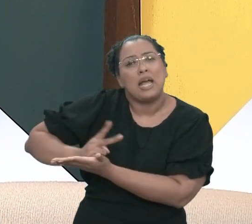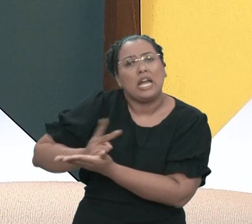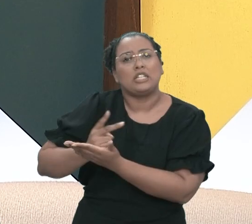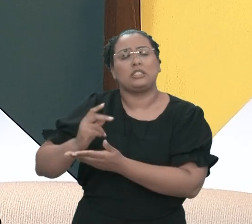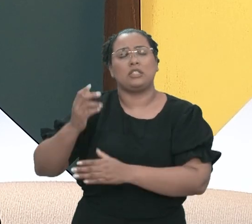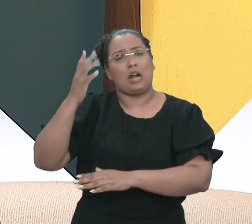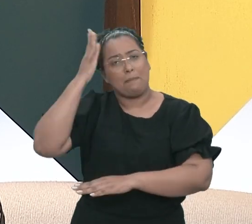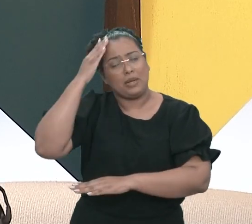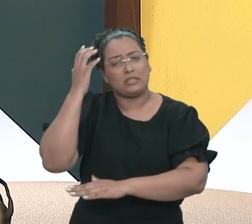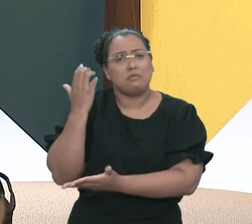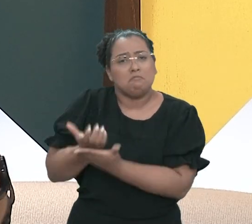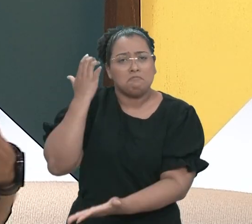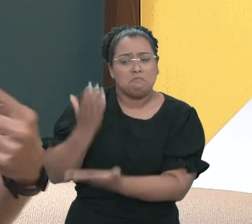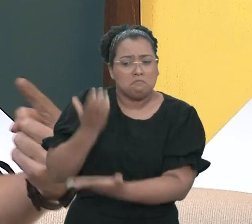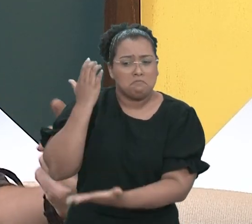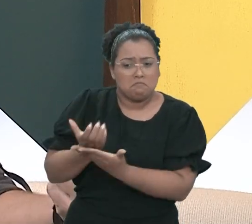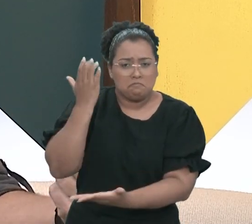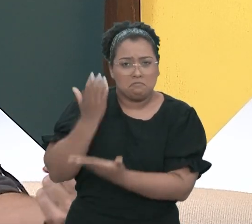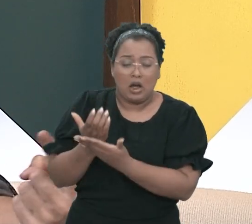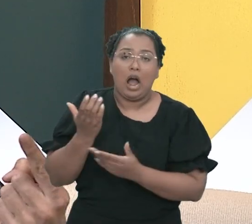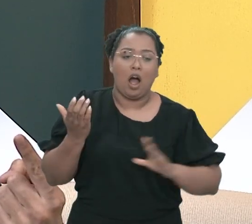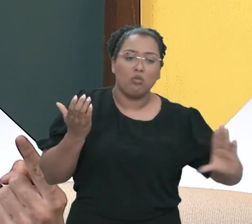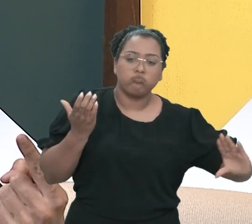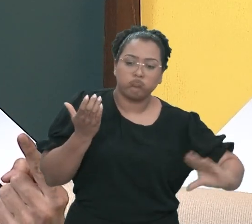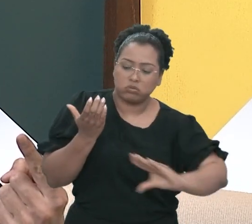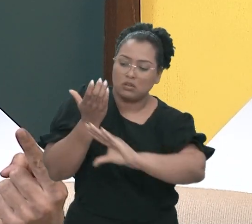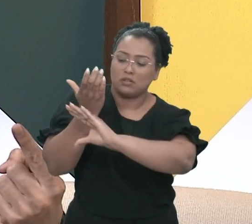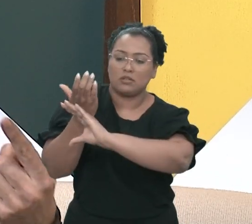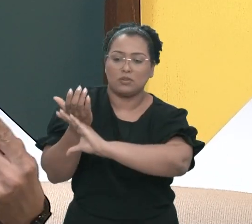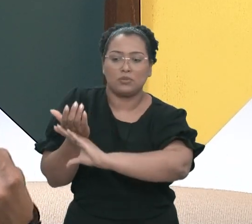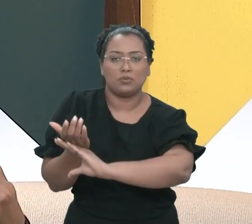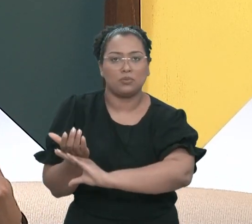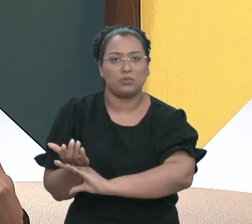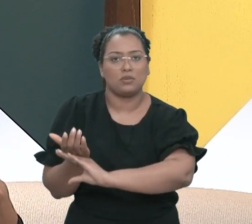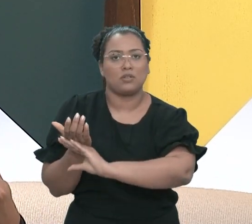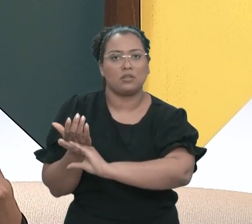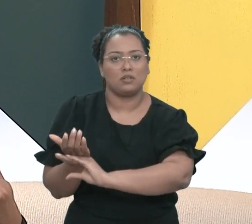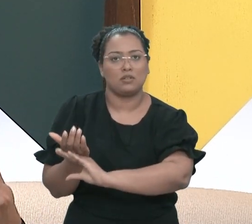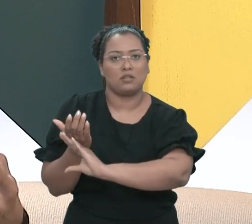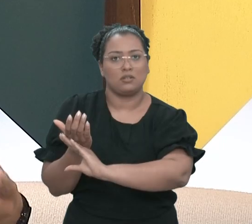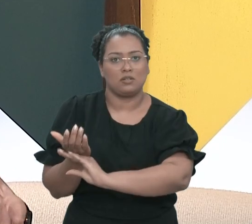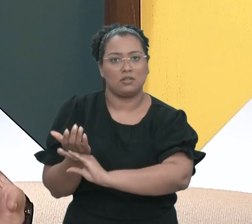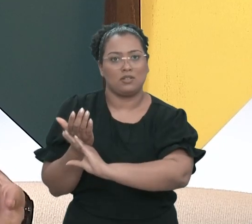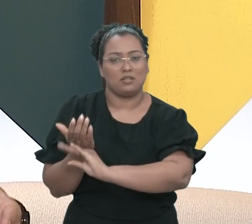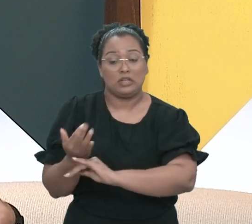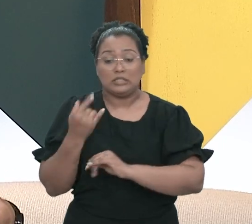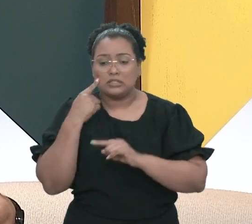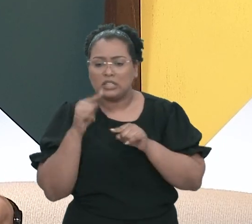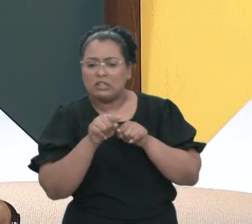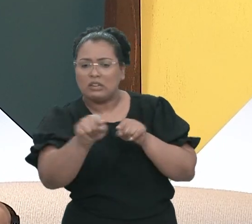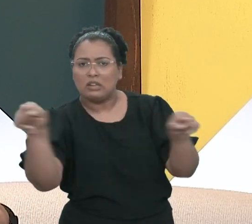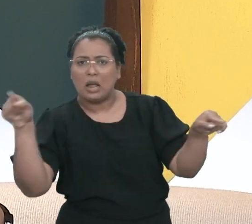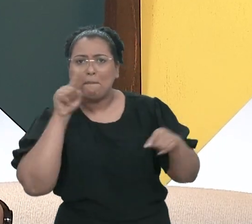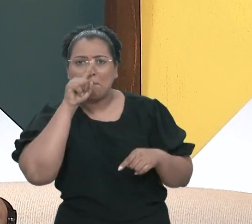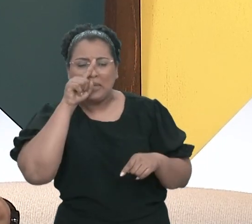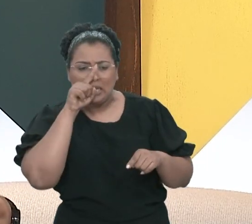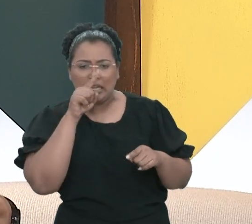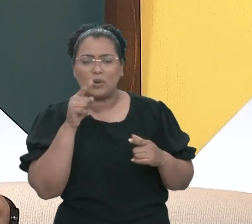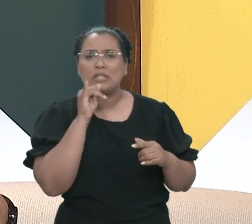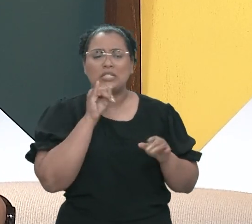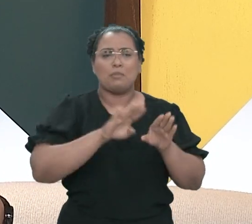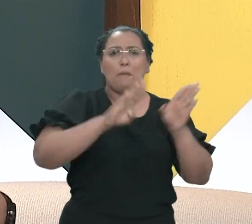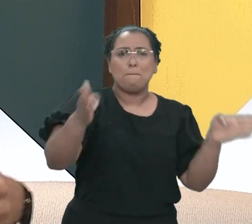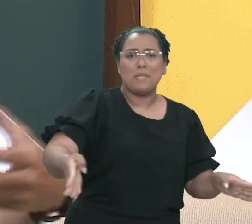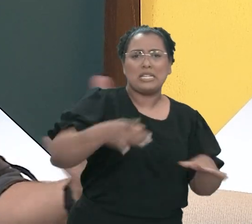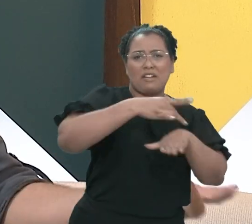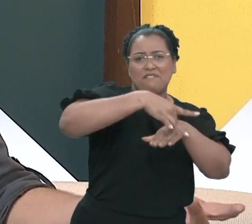tem o risco de bater. Depois também olhar o ambiente. Tem algo perto daquela pessoa que pode colocá-la em risco? Uma mesa